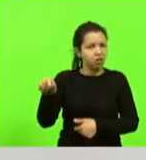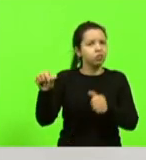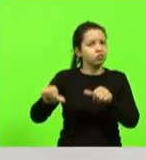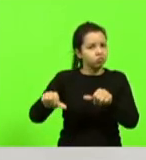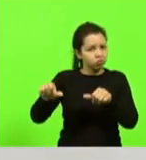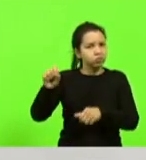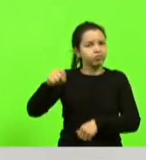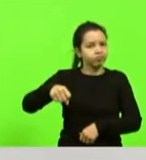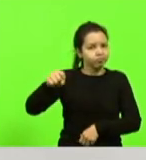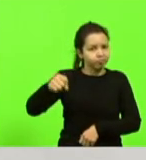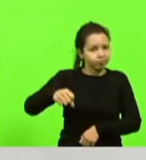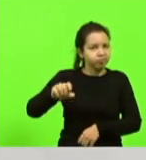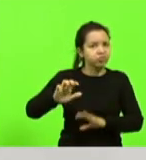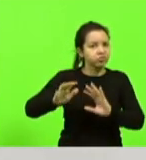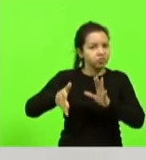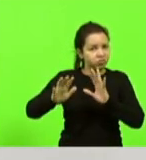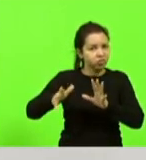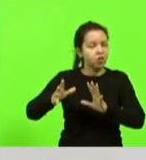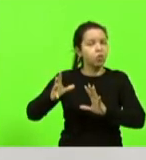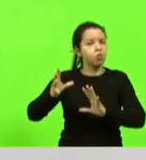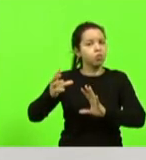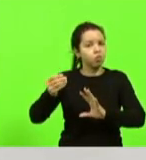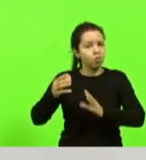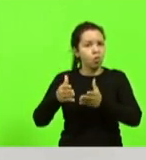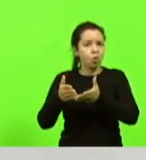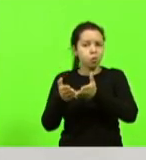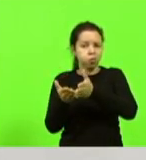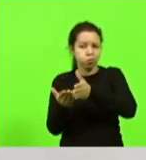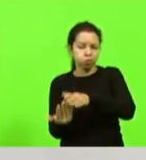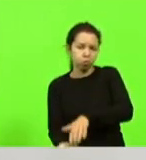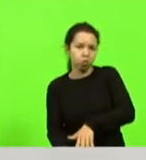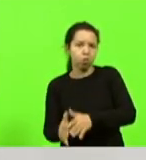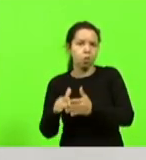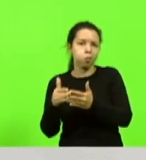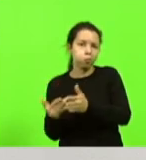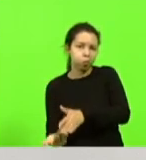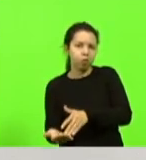já aconteceu diversos e diversos naufrágios. Eu já presenciei.